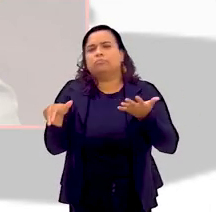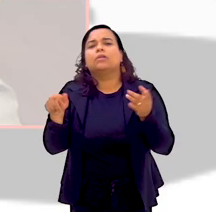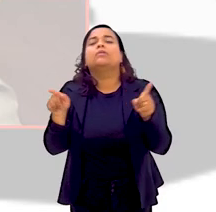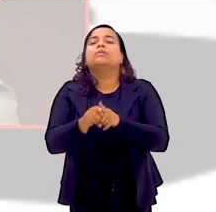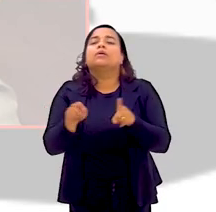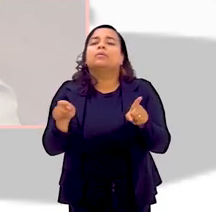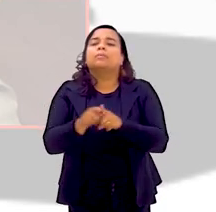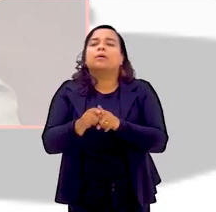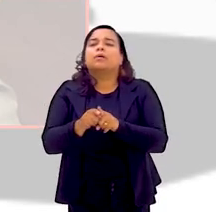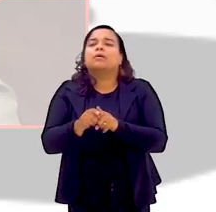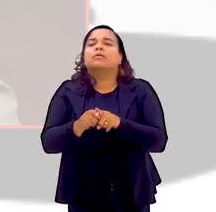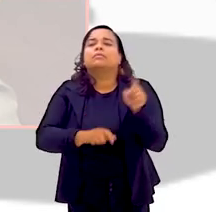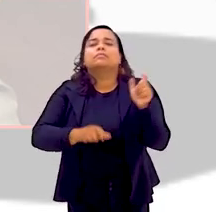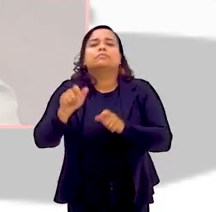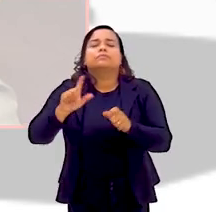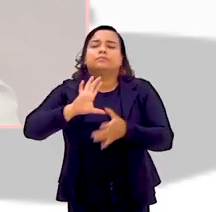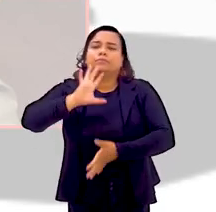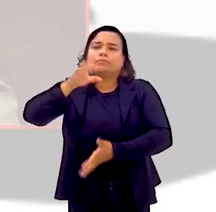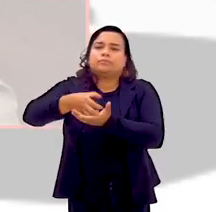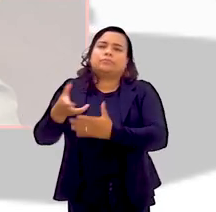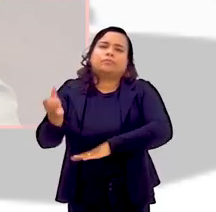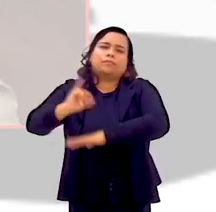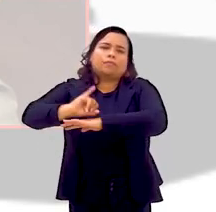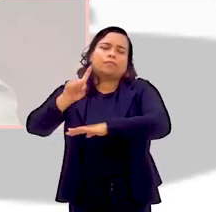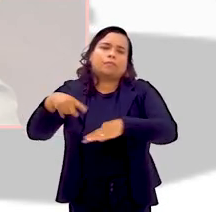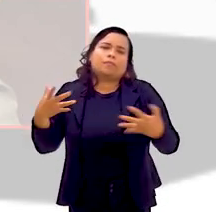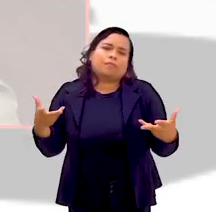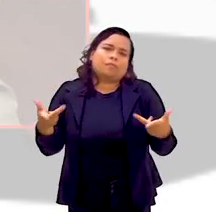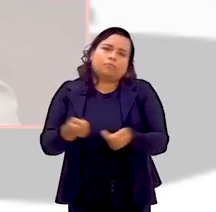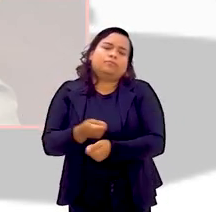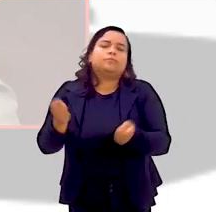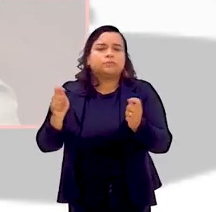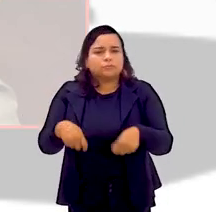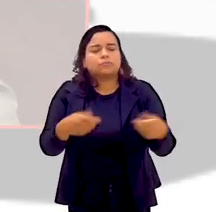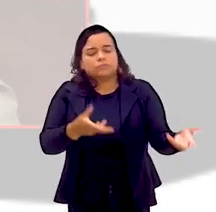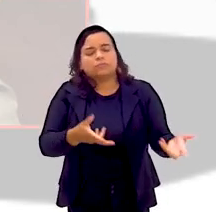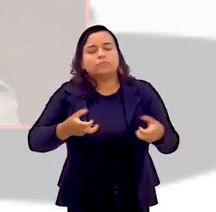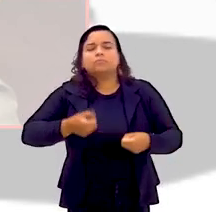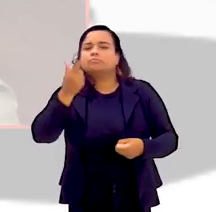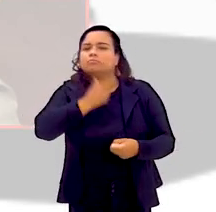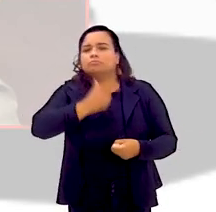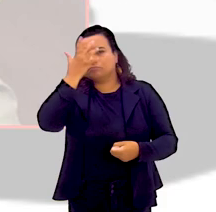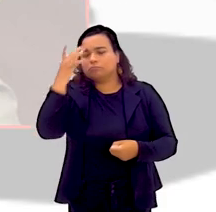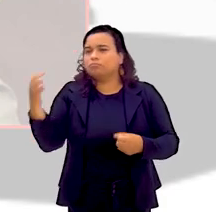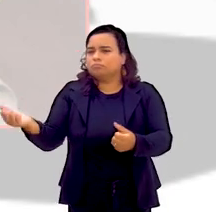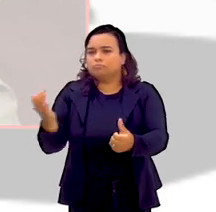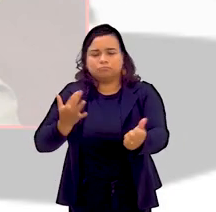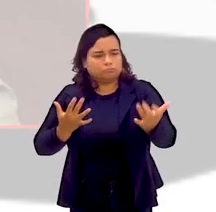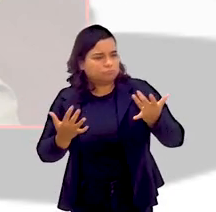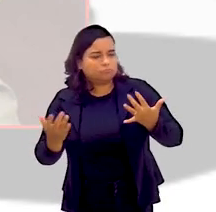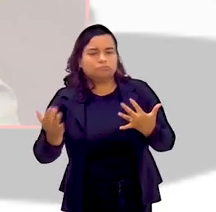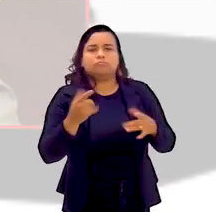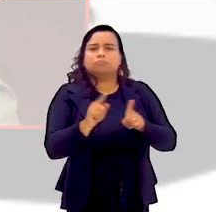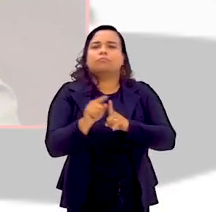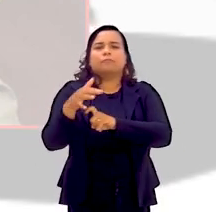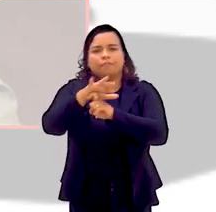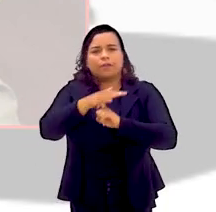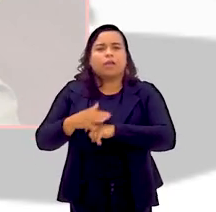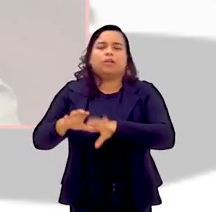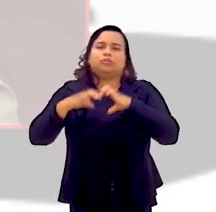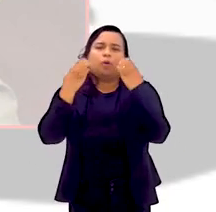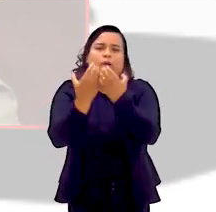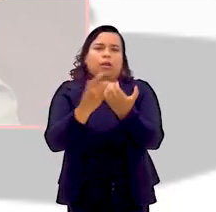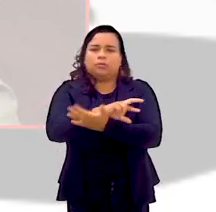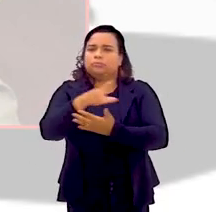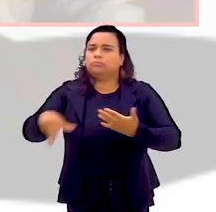convenções na Barra, o Rio Centro, é um centro de excelência que consegue receber muita gente, consegue trazer feiras e